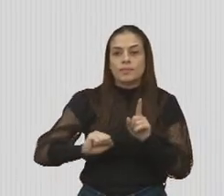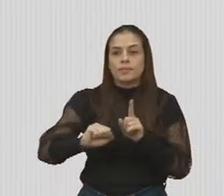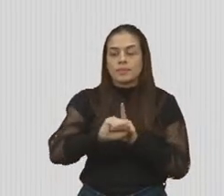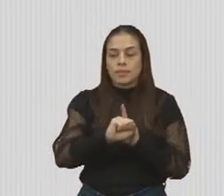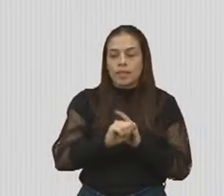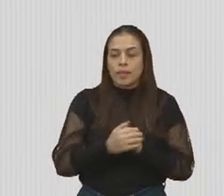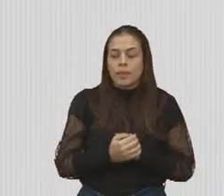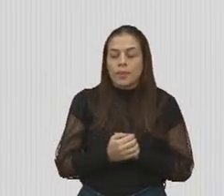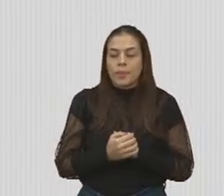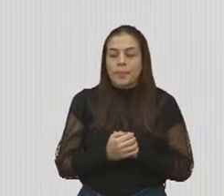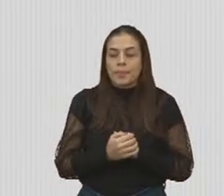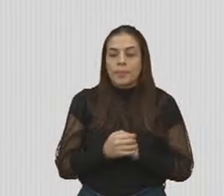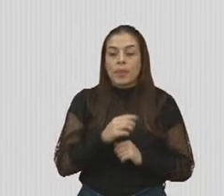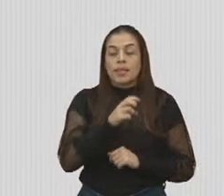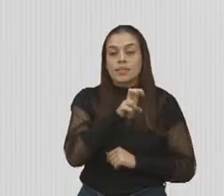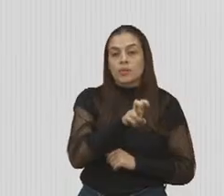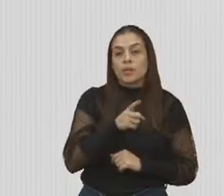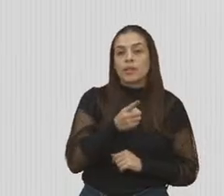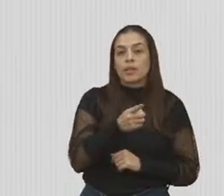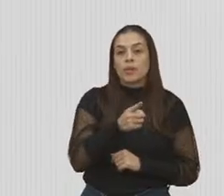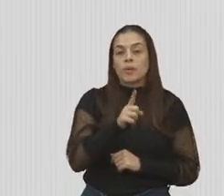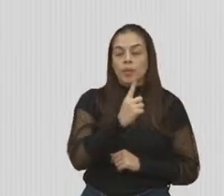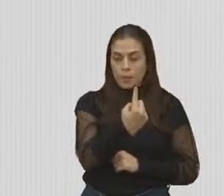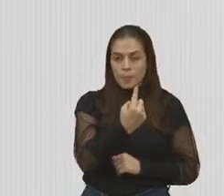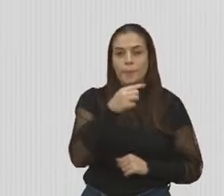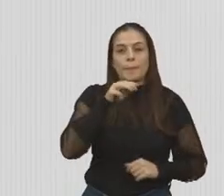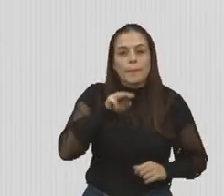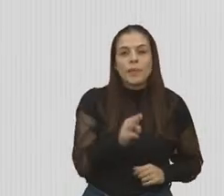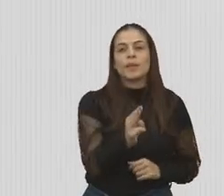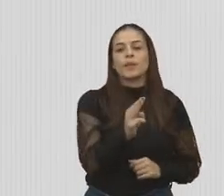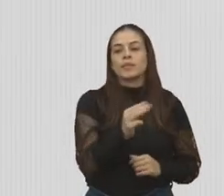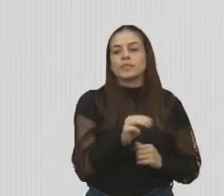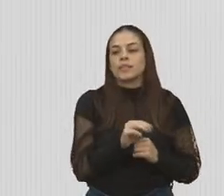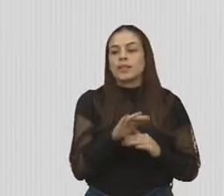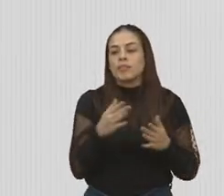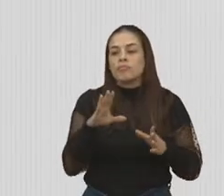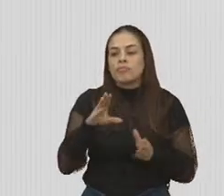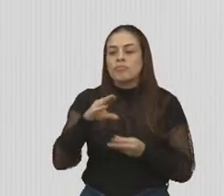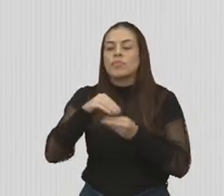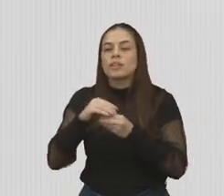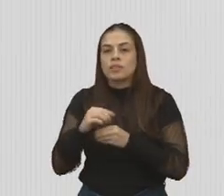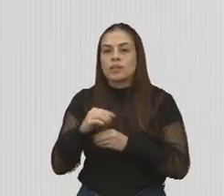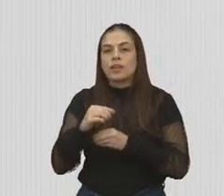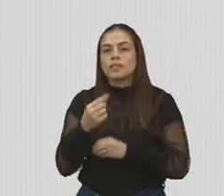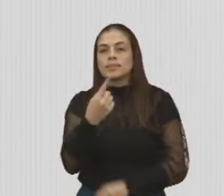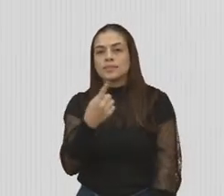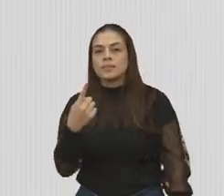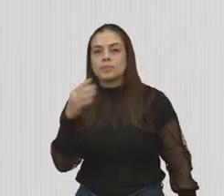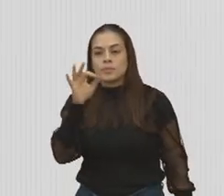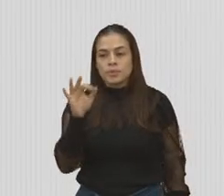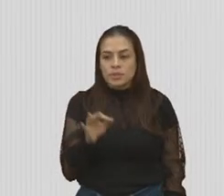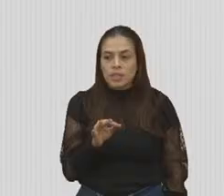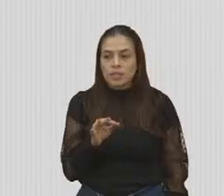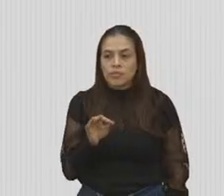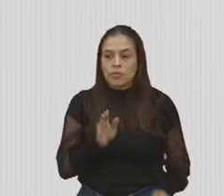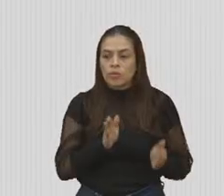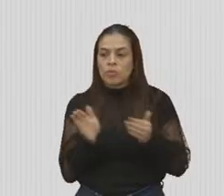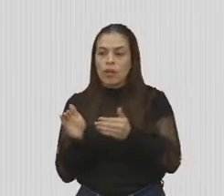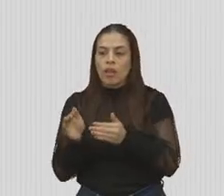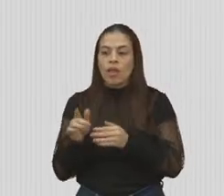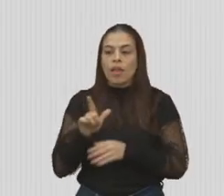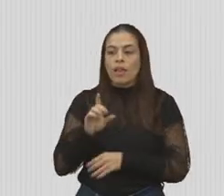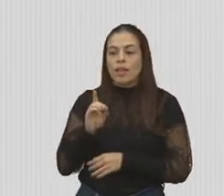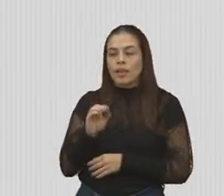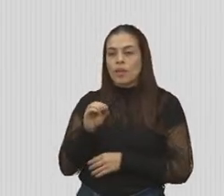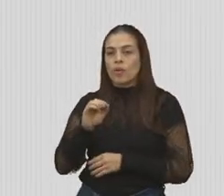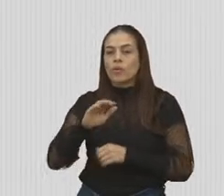previsto 51 milhões e com um incremento de 11%, nós alocamos na LDO 57 milhões.